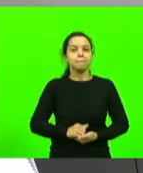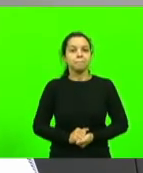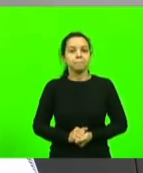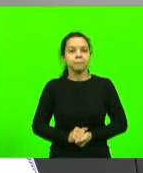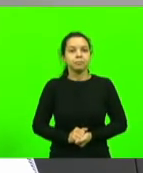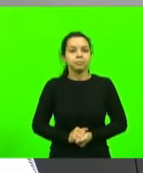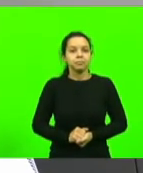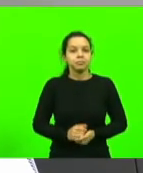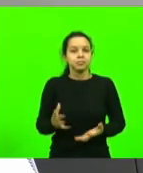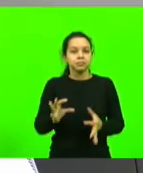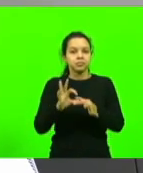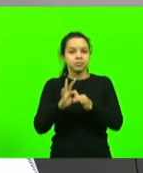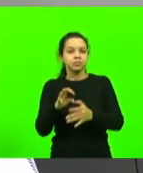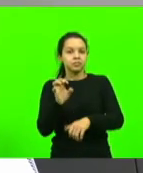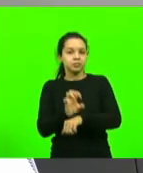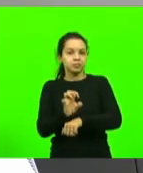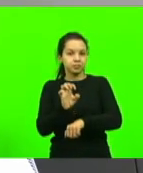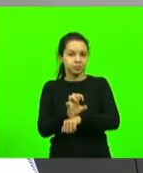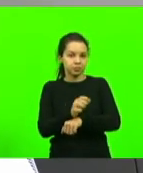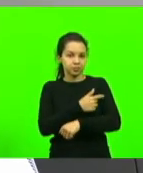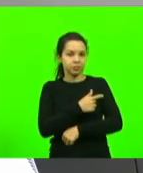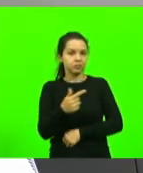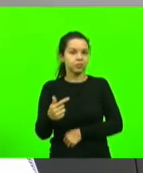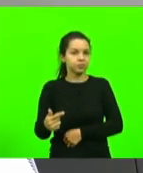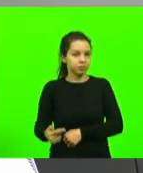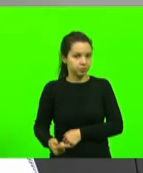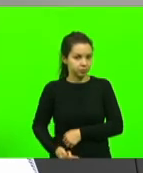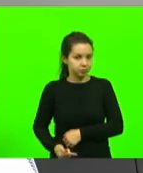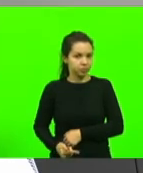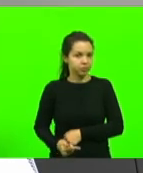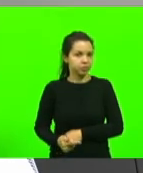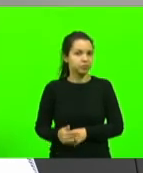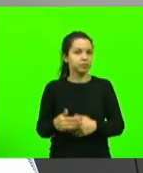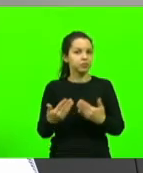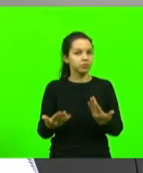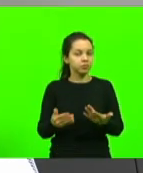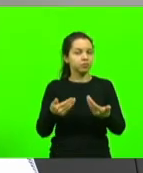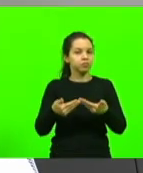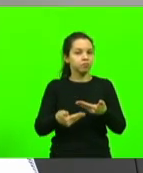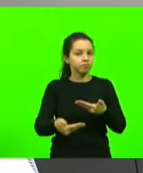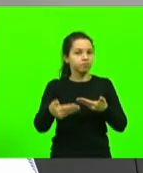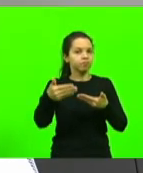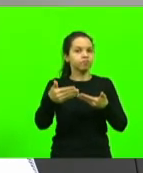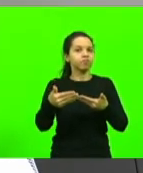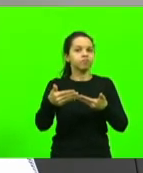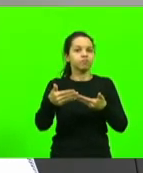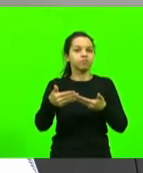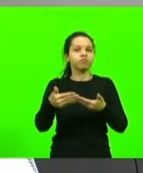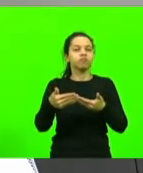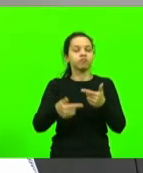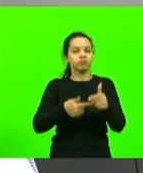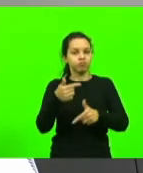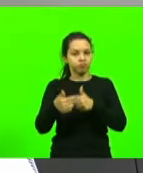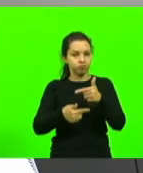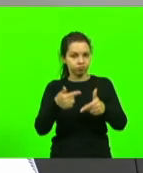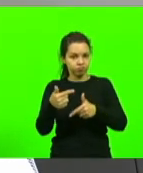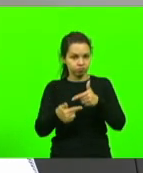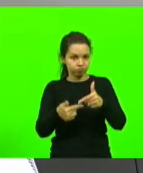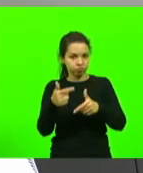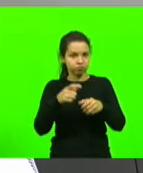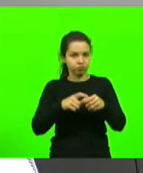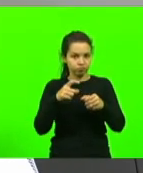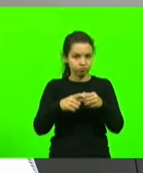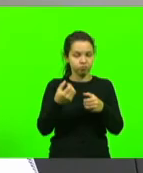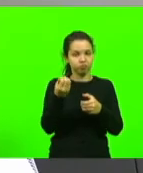estado sobre isso abre-se uma janela para o aumento de cargos comissionados ou cargos